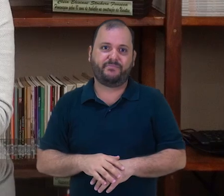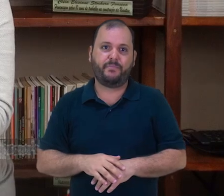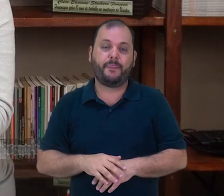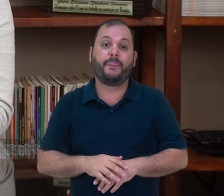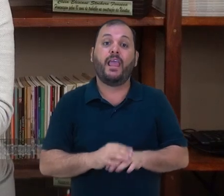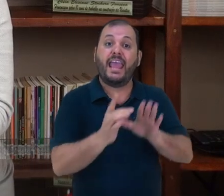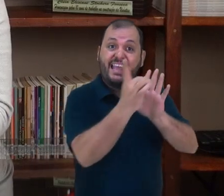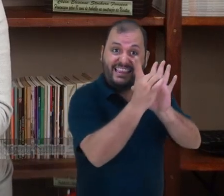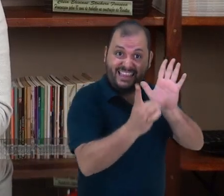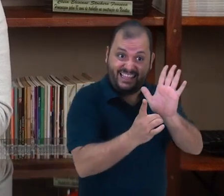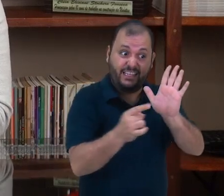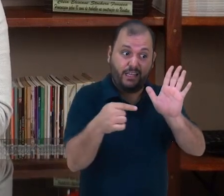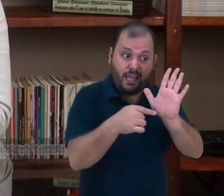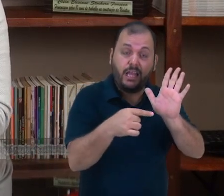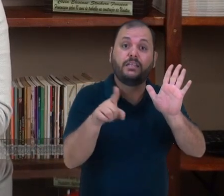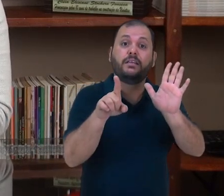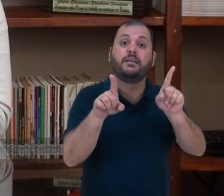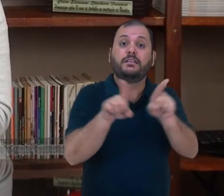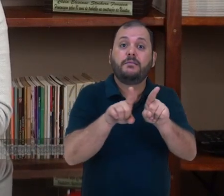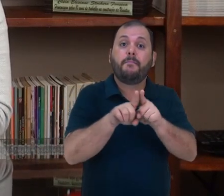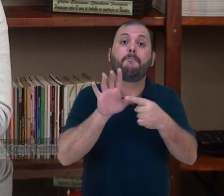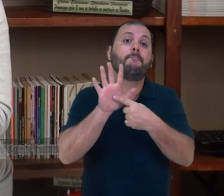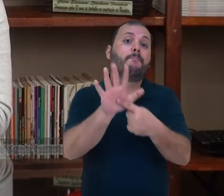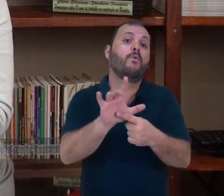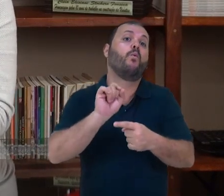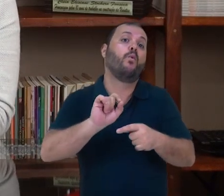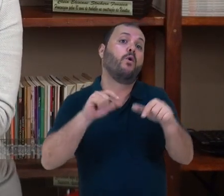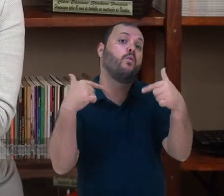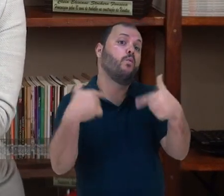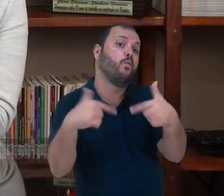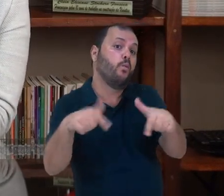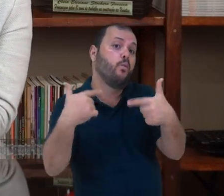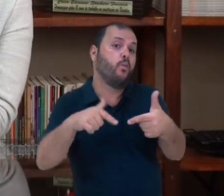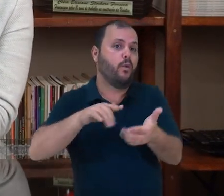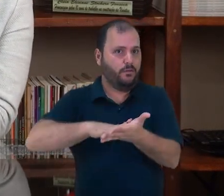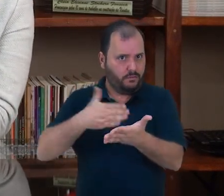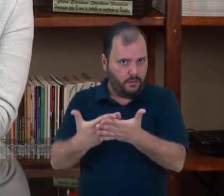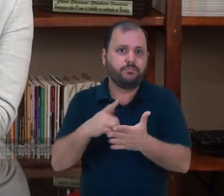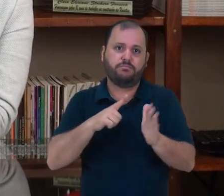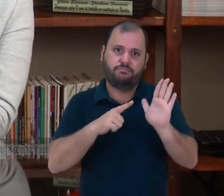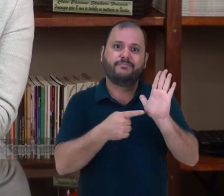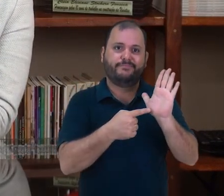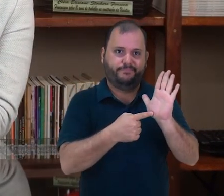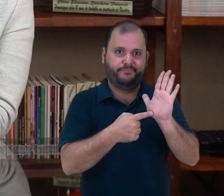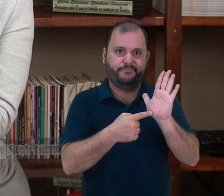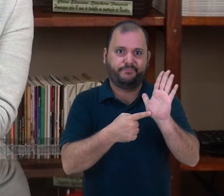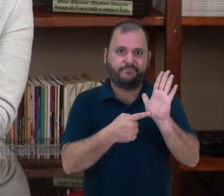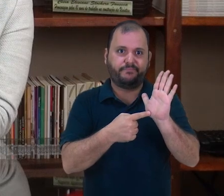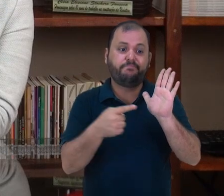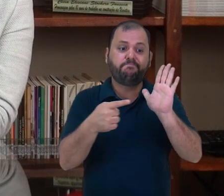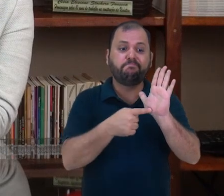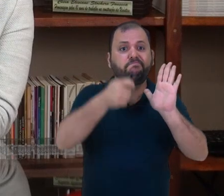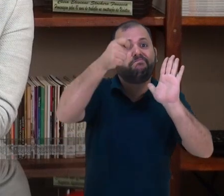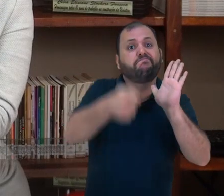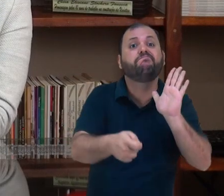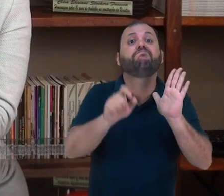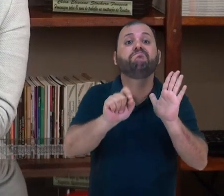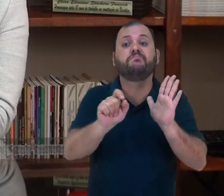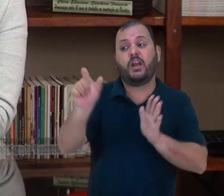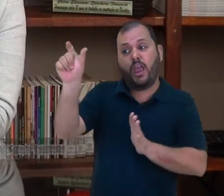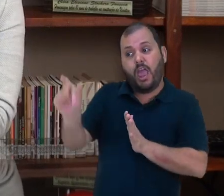atuação do intérprete também está definida. Diz que o tradutor-intérprete atuará